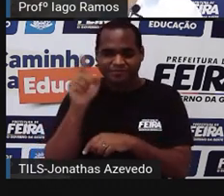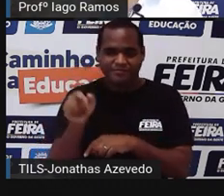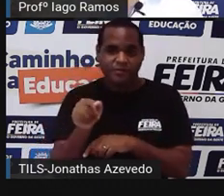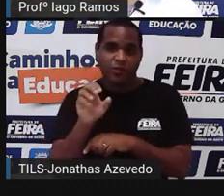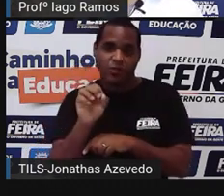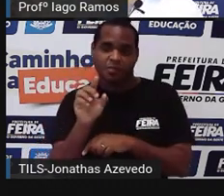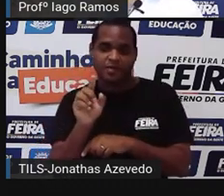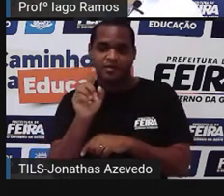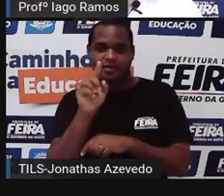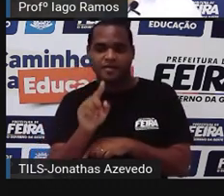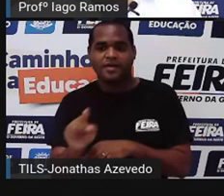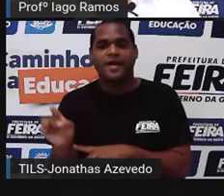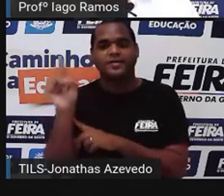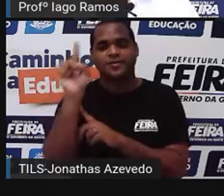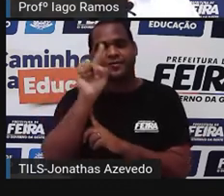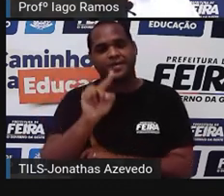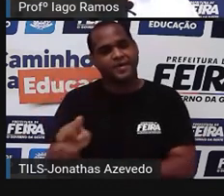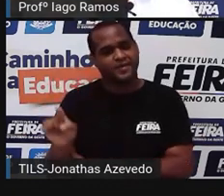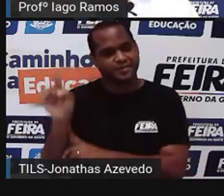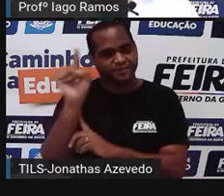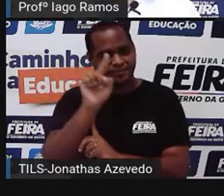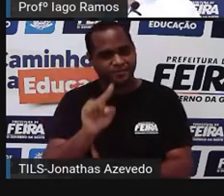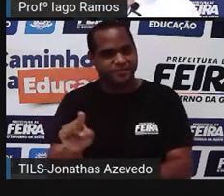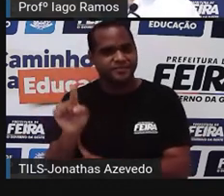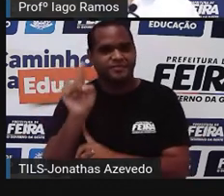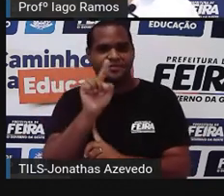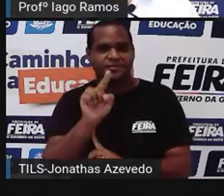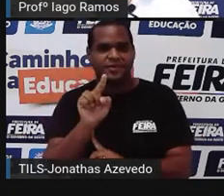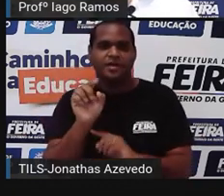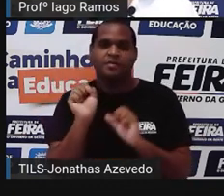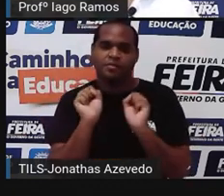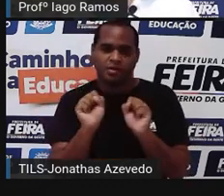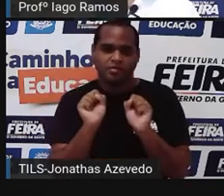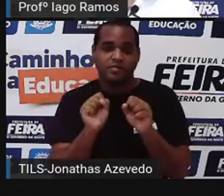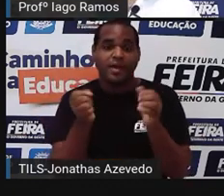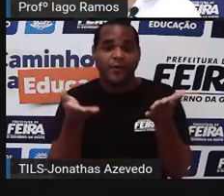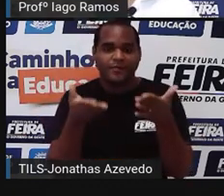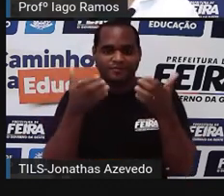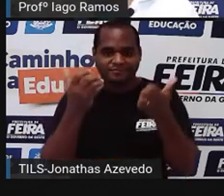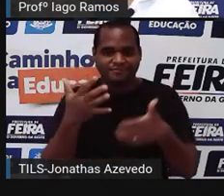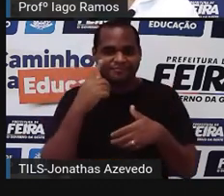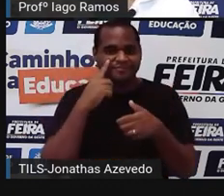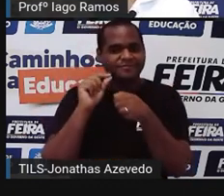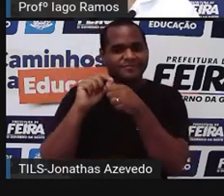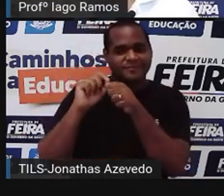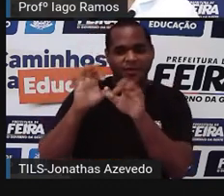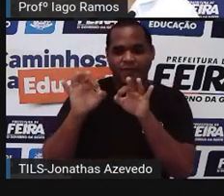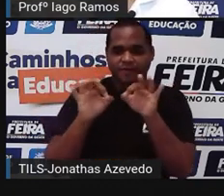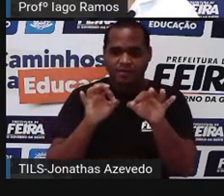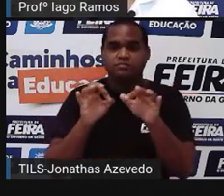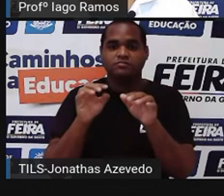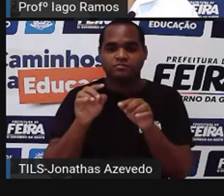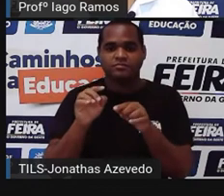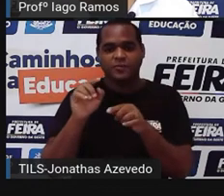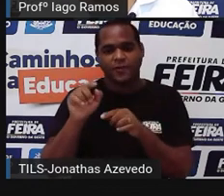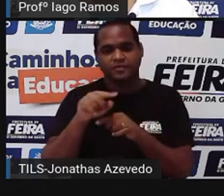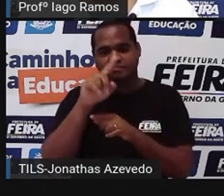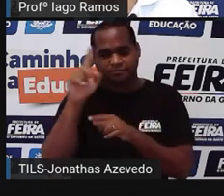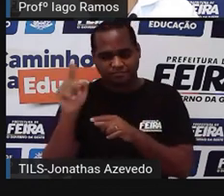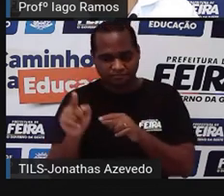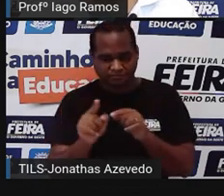ou eu posso fazer também no sentido anti-horário que é o sentido inverso mas aqui eu vou fazer no sentido horário então Acompanha